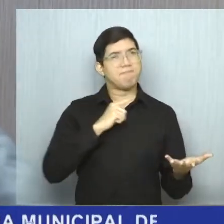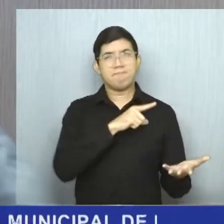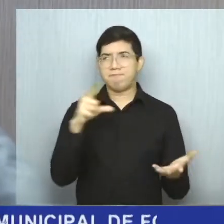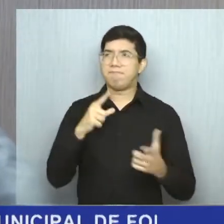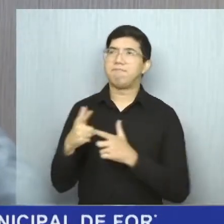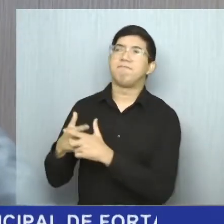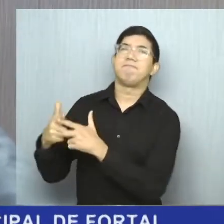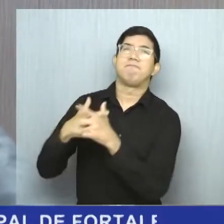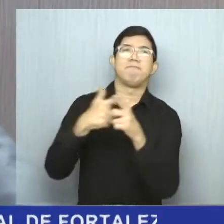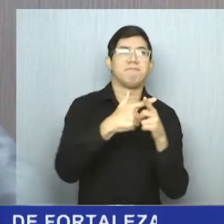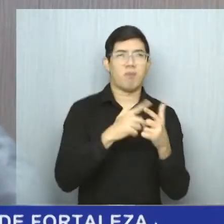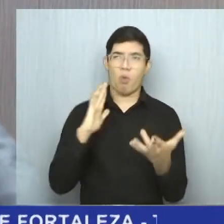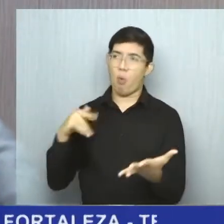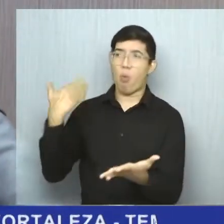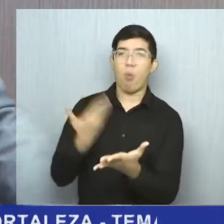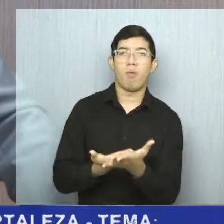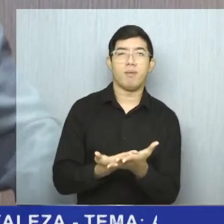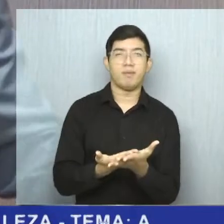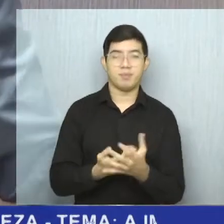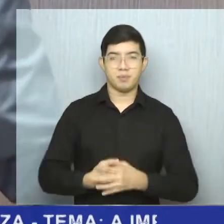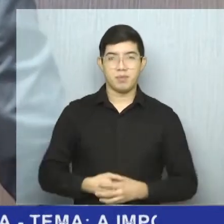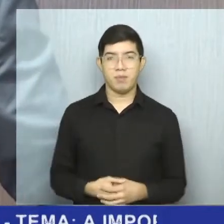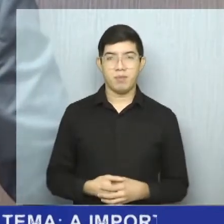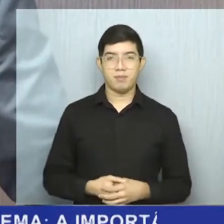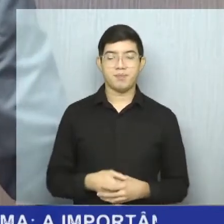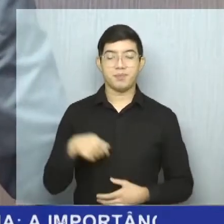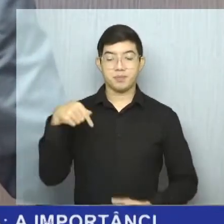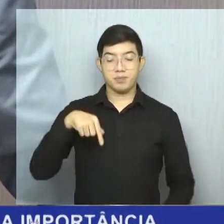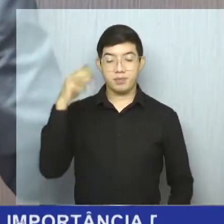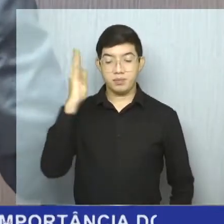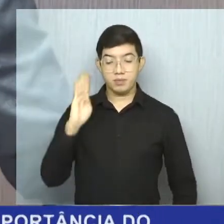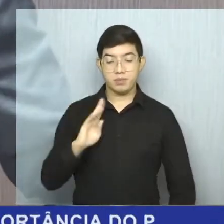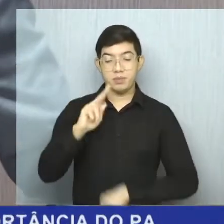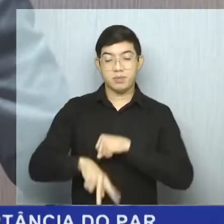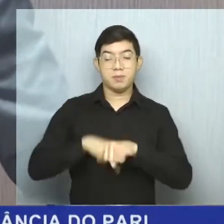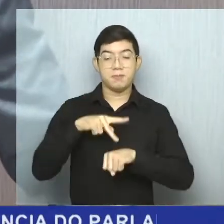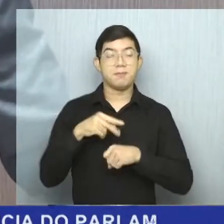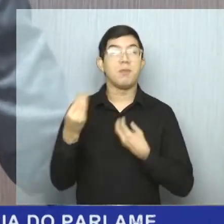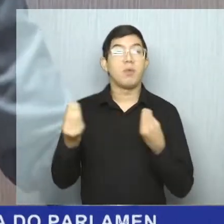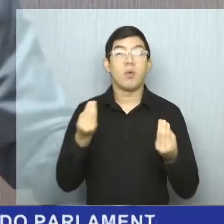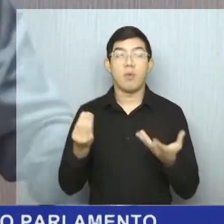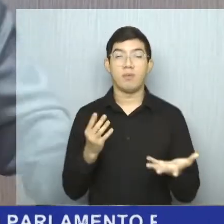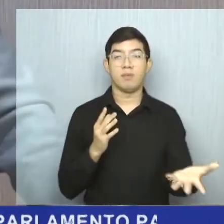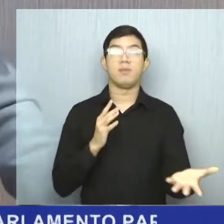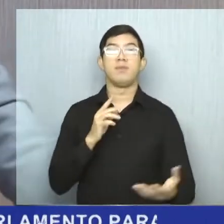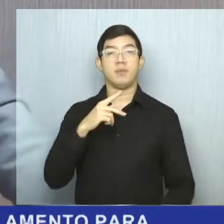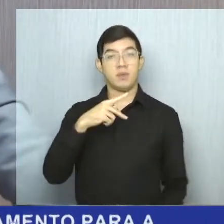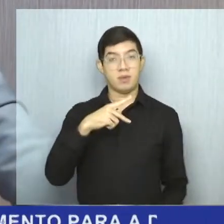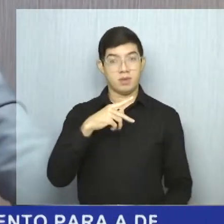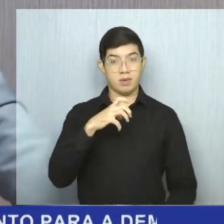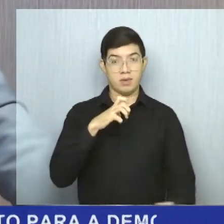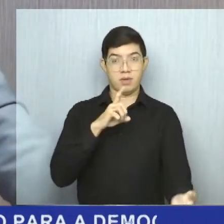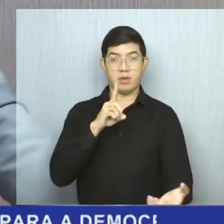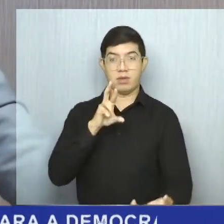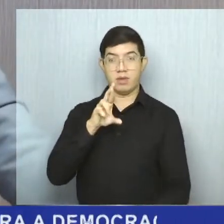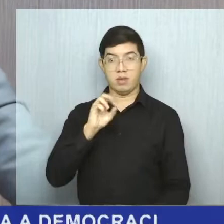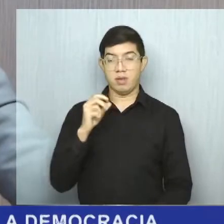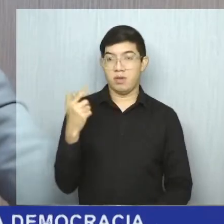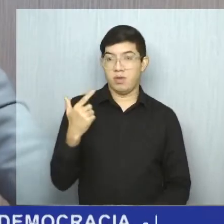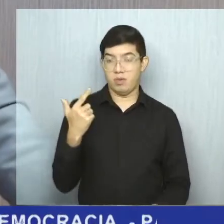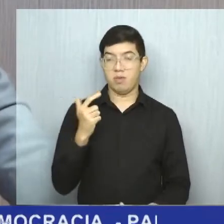isso. Pois bem, o que acontece no Brasil? Pedro II assume, estabelece um